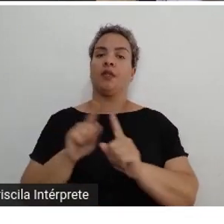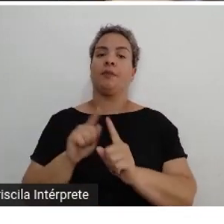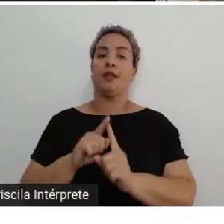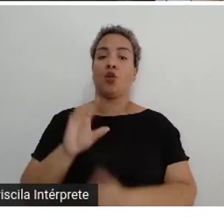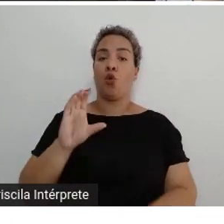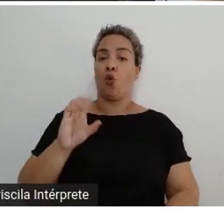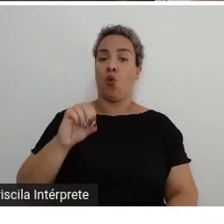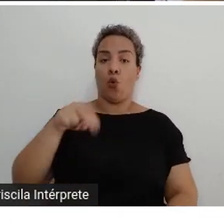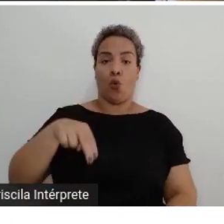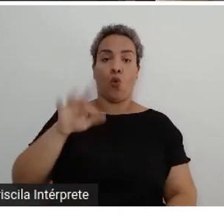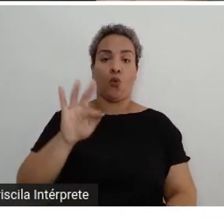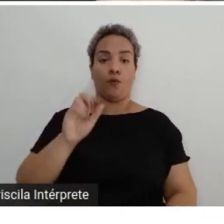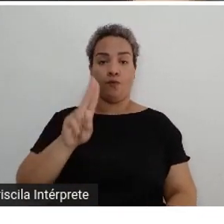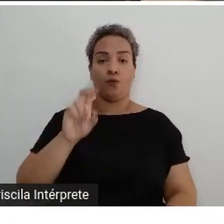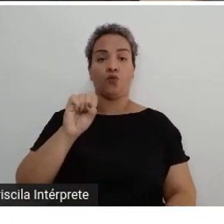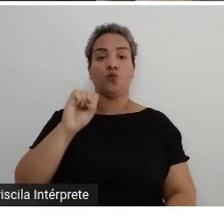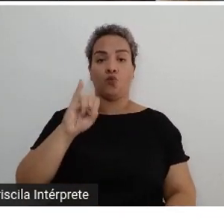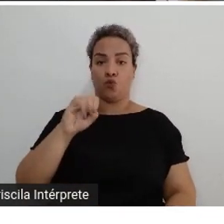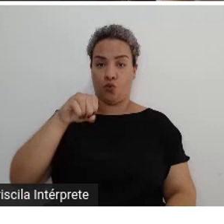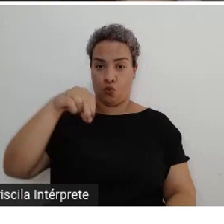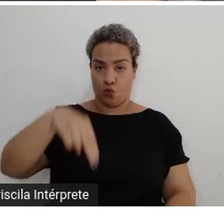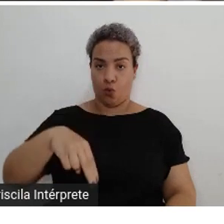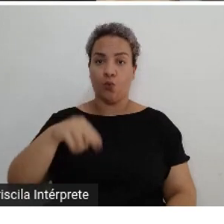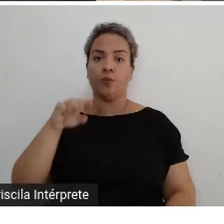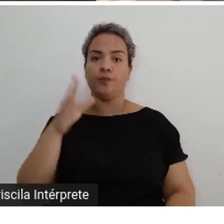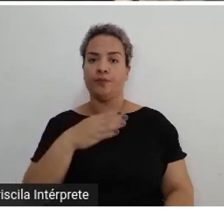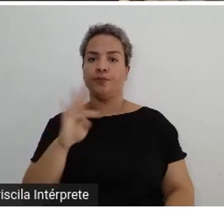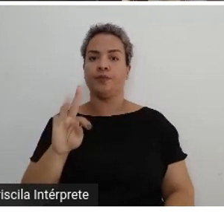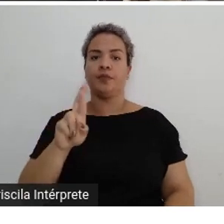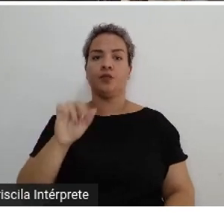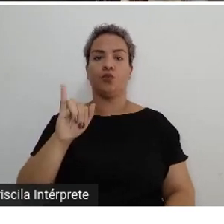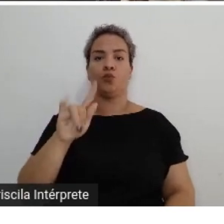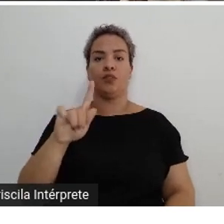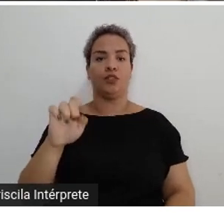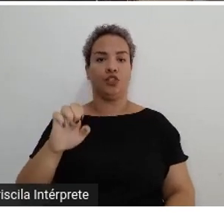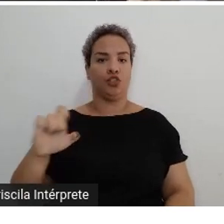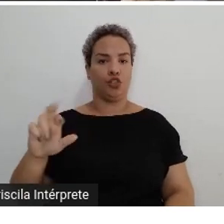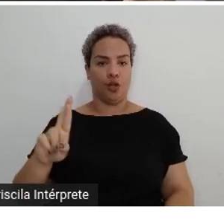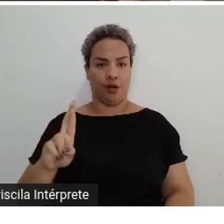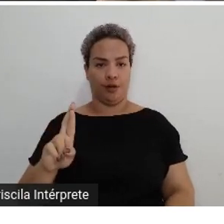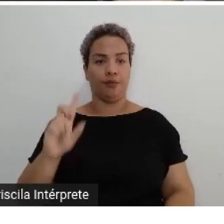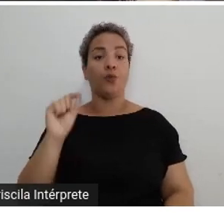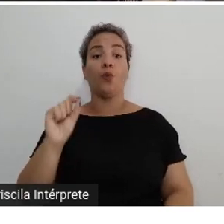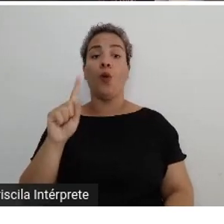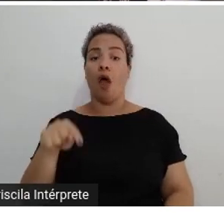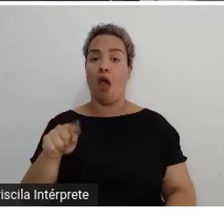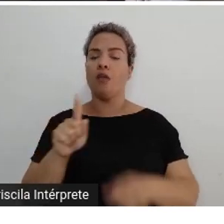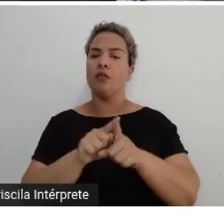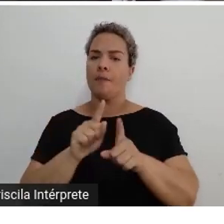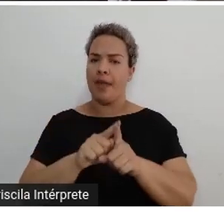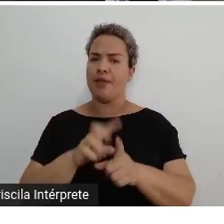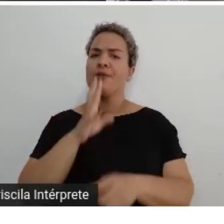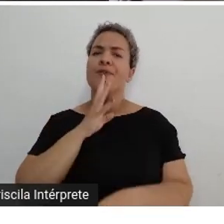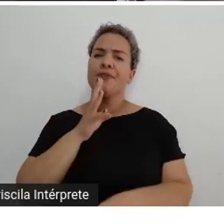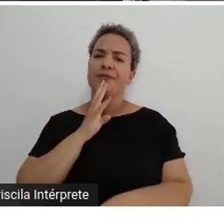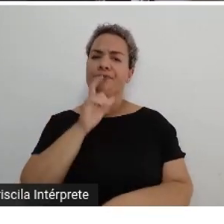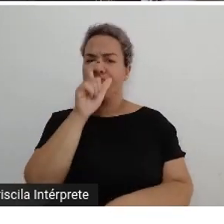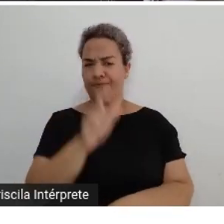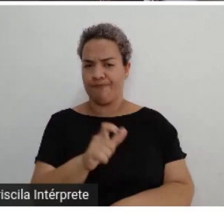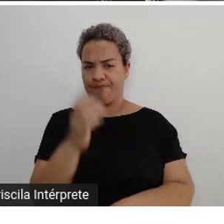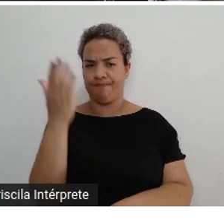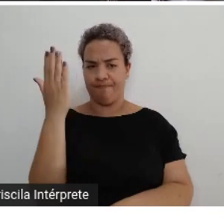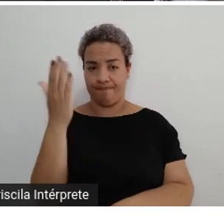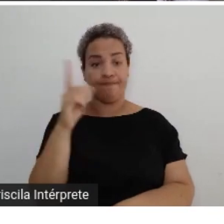é bem importante, também é conhecido como IDCAR, I don't know, mas mais conhecido como Confusion Trigger, ele